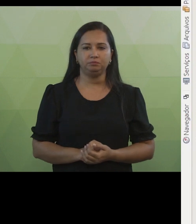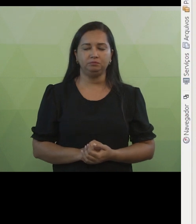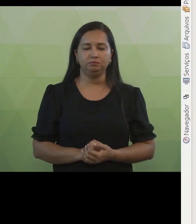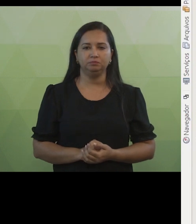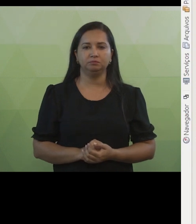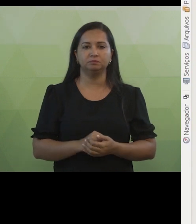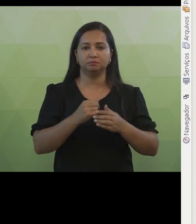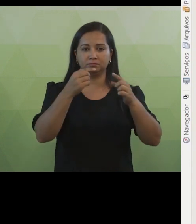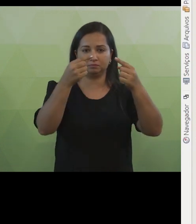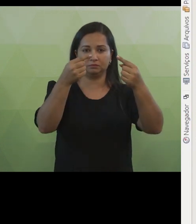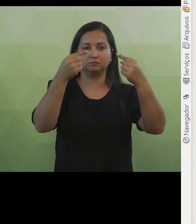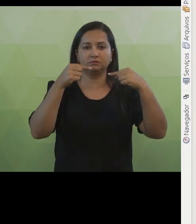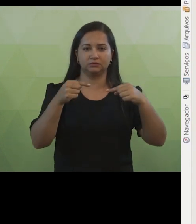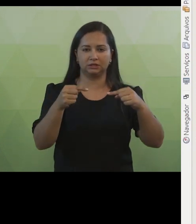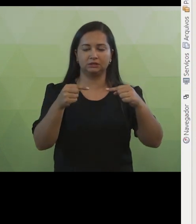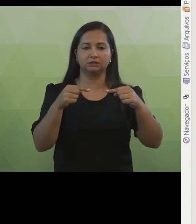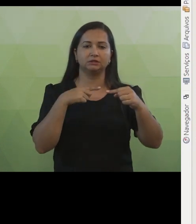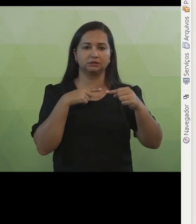Em seguida,